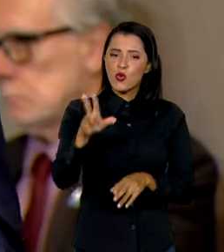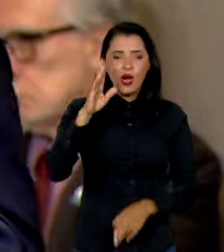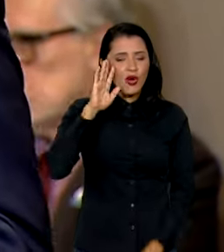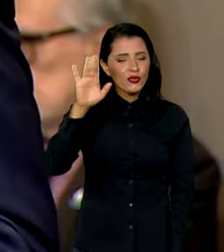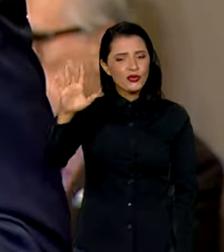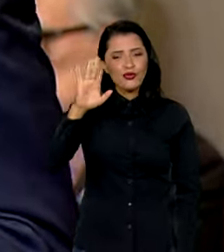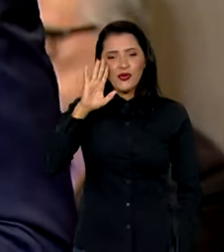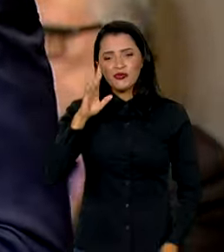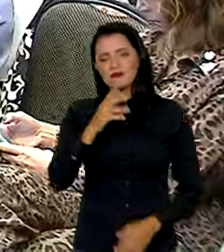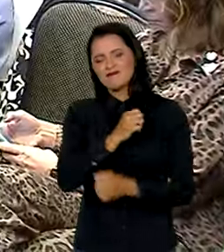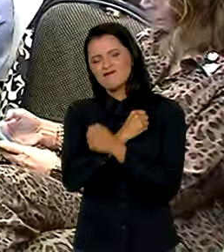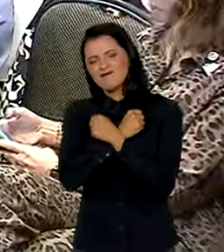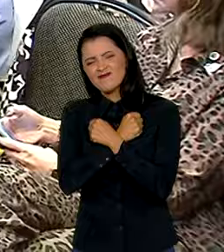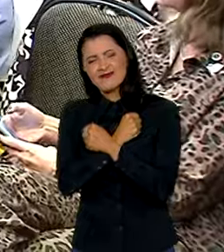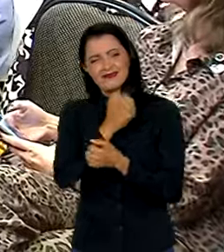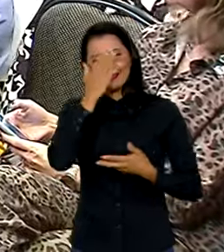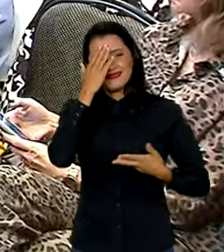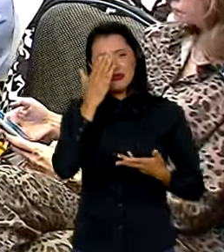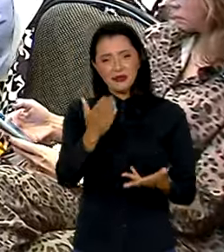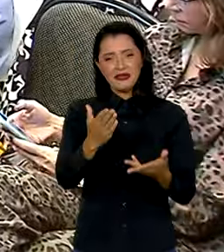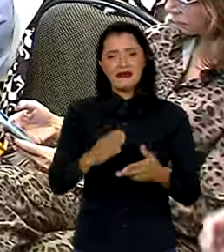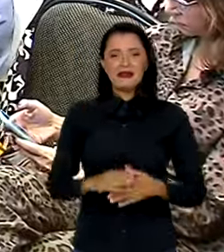forte abraço e muito obrigado.